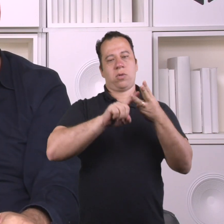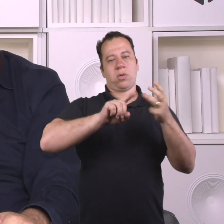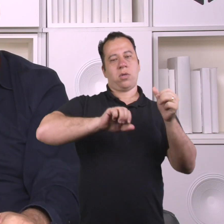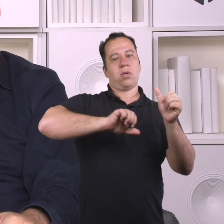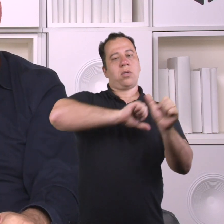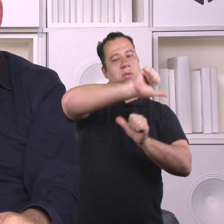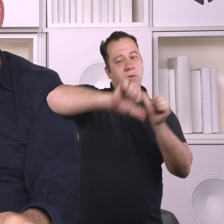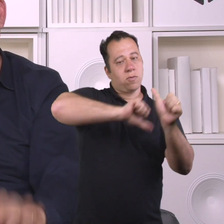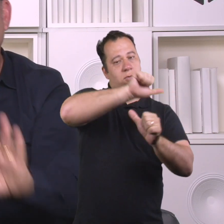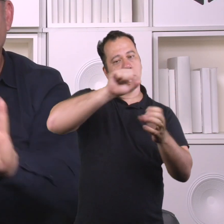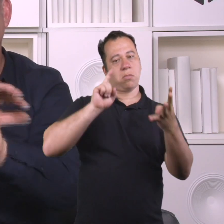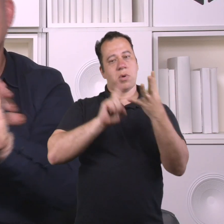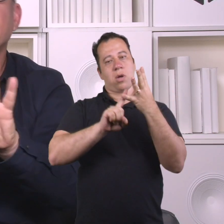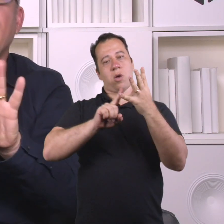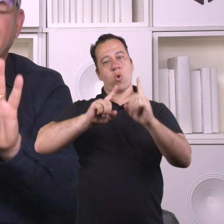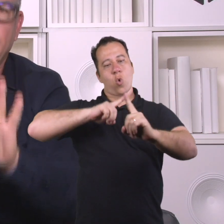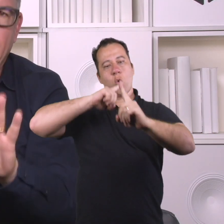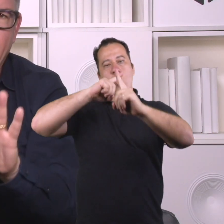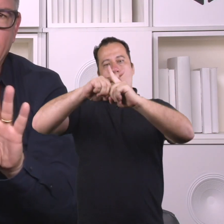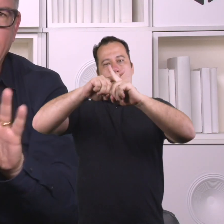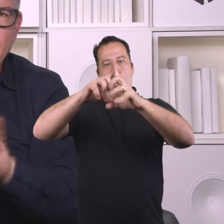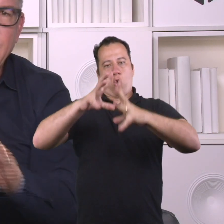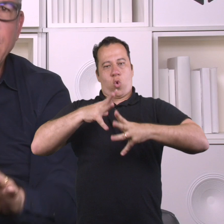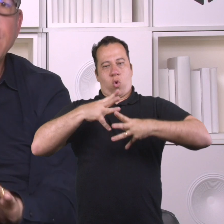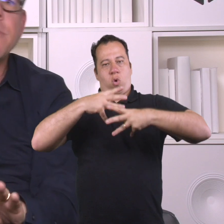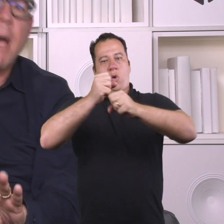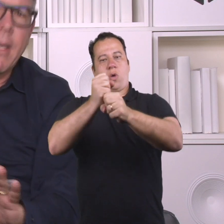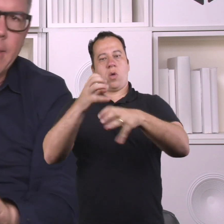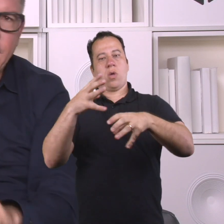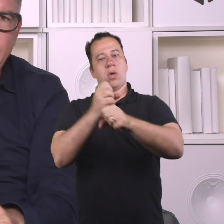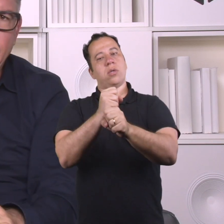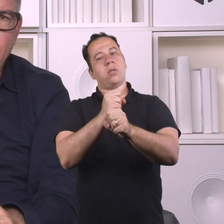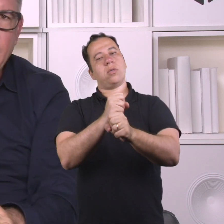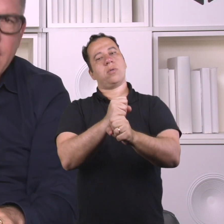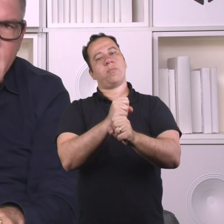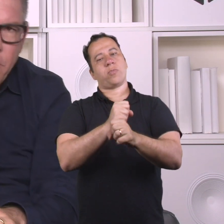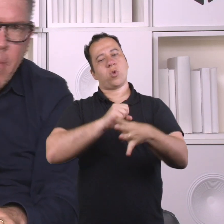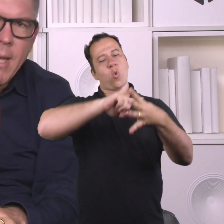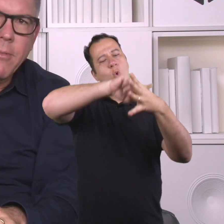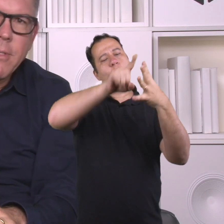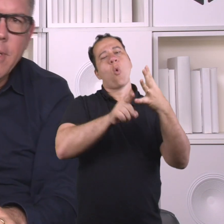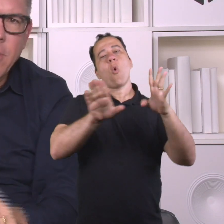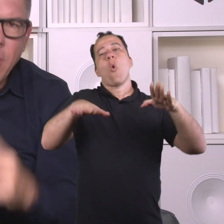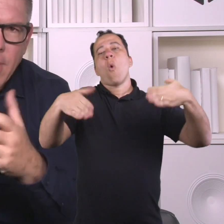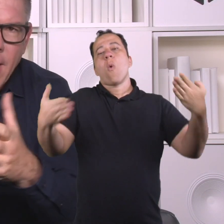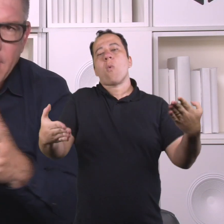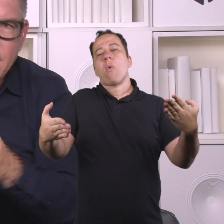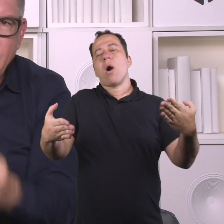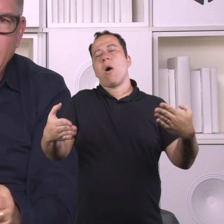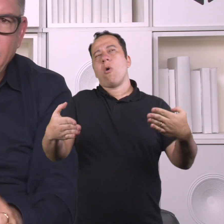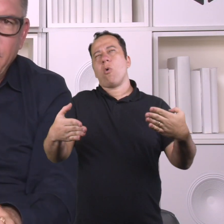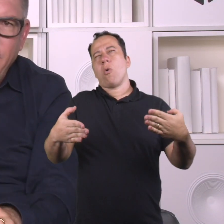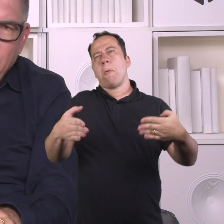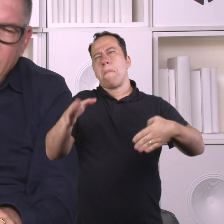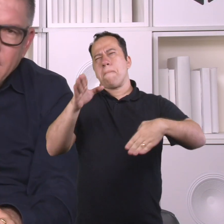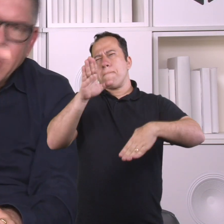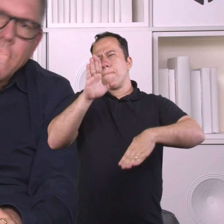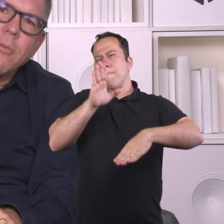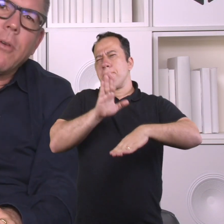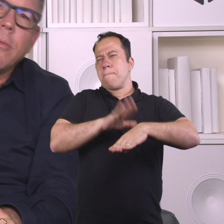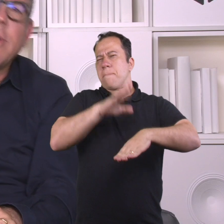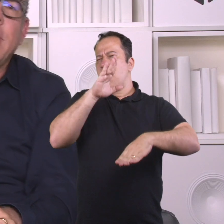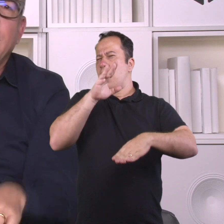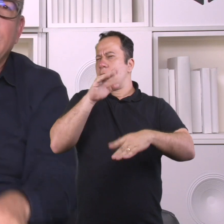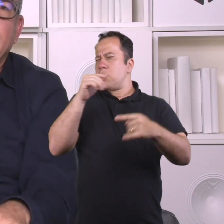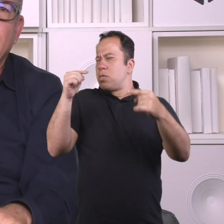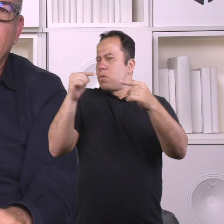transformar e multiplicar. Qual dessas 4 palavras lhe diz mais? Mais interpela você? Qual delas vai mais aí na